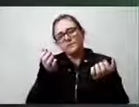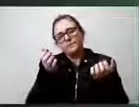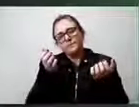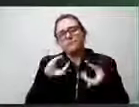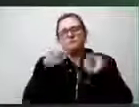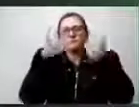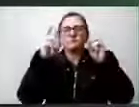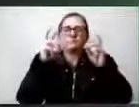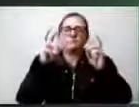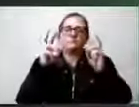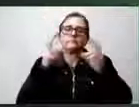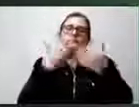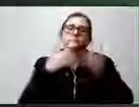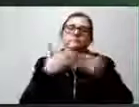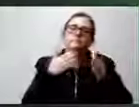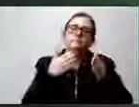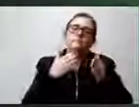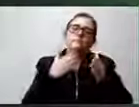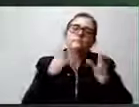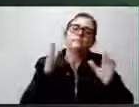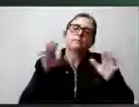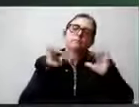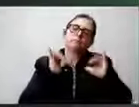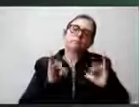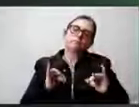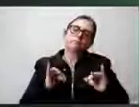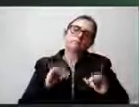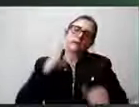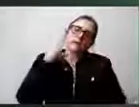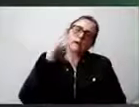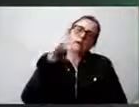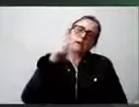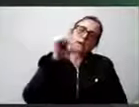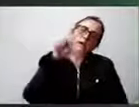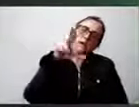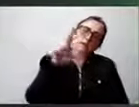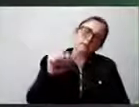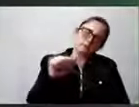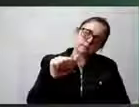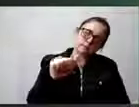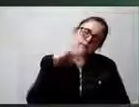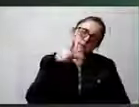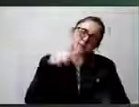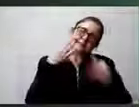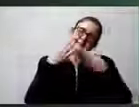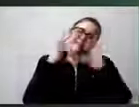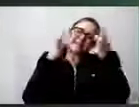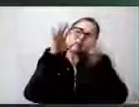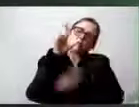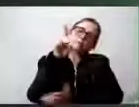identificar aberto para ver um relaxamento da cápsula articular do côndilo. Essa é a técnica de desvio